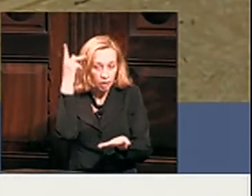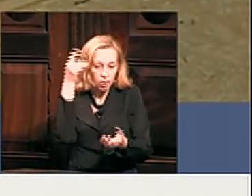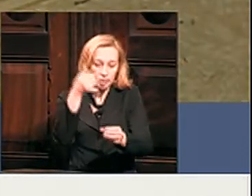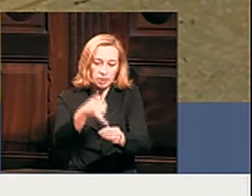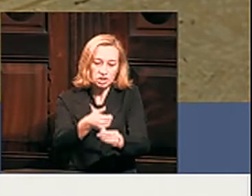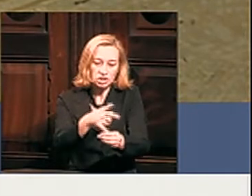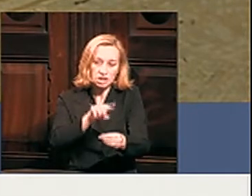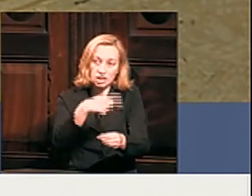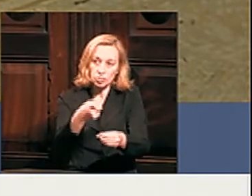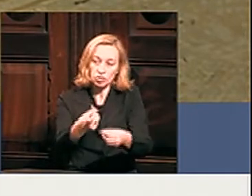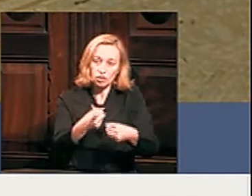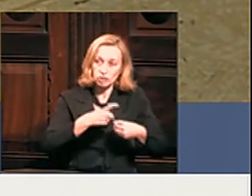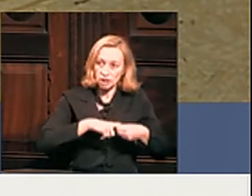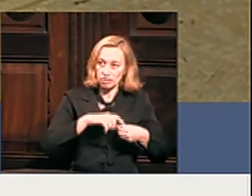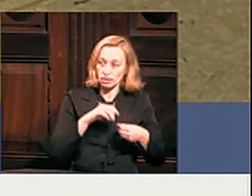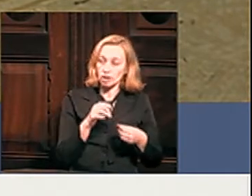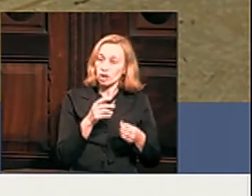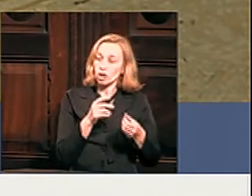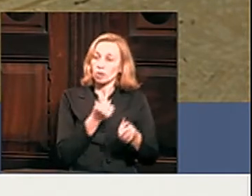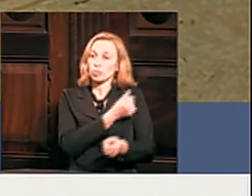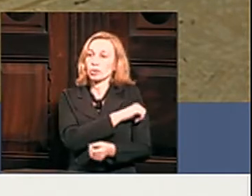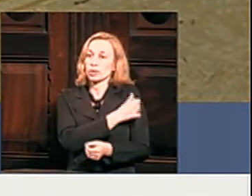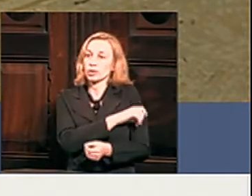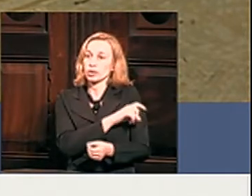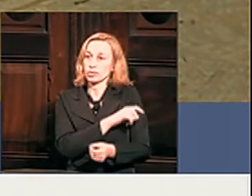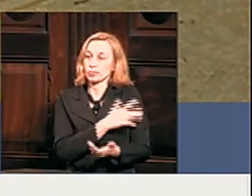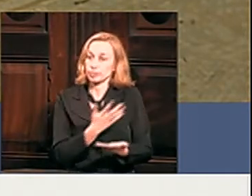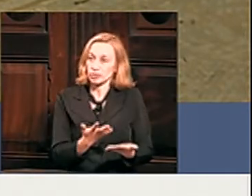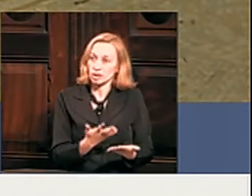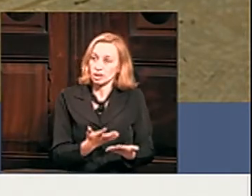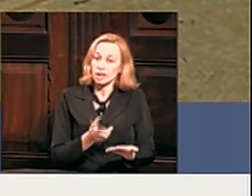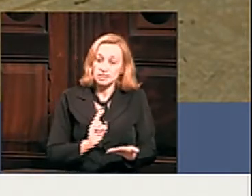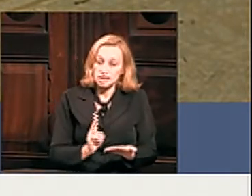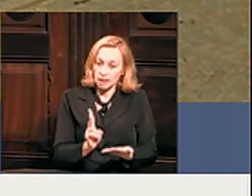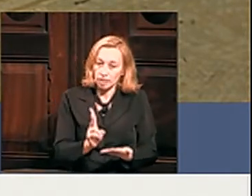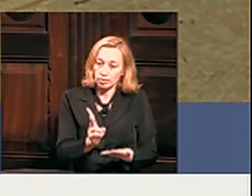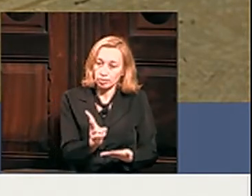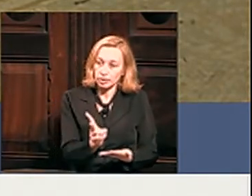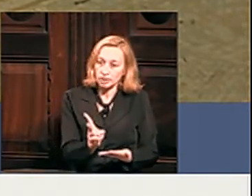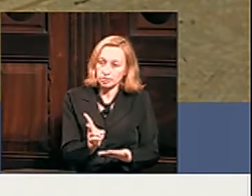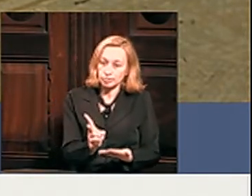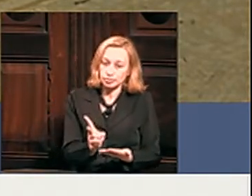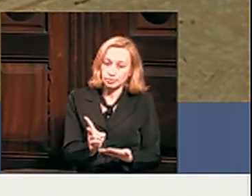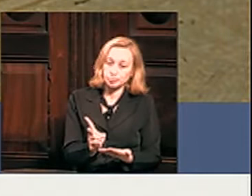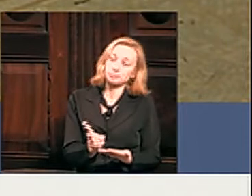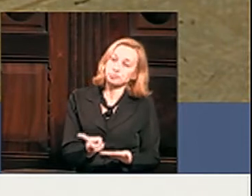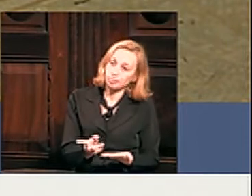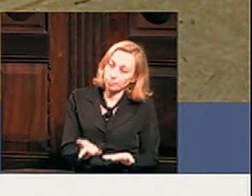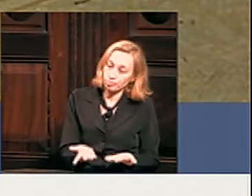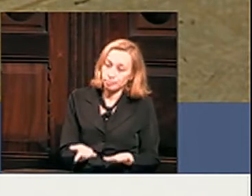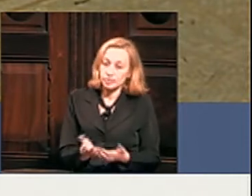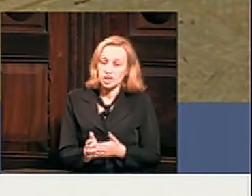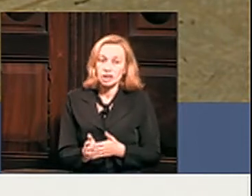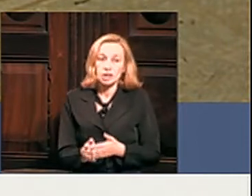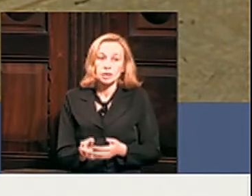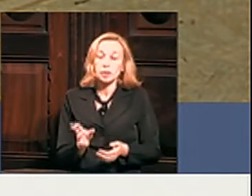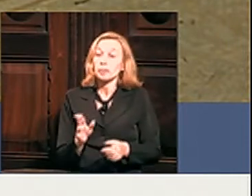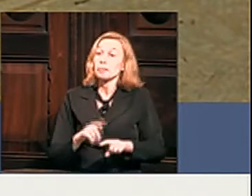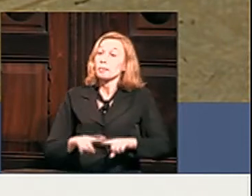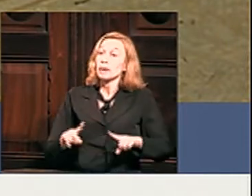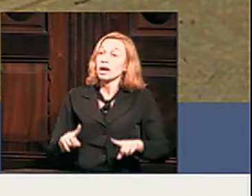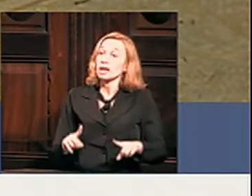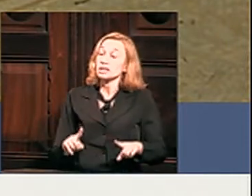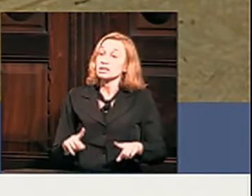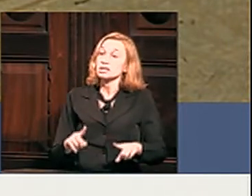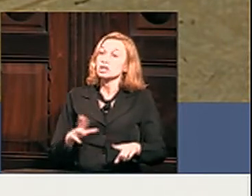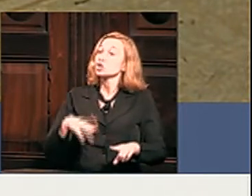Rio, quando saíam para outros trabalhos, saíam, como se diz no popular, com um tanque no cheirinho para completar o combustível de